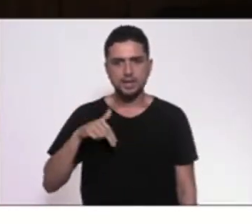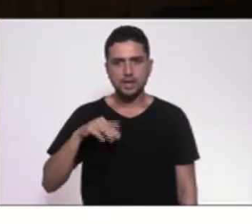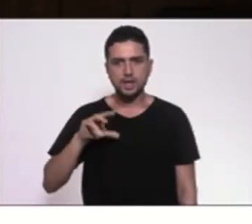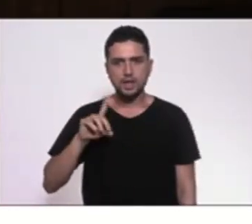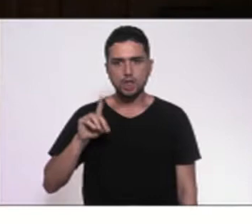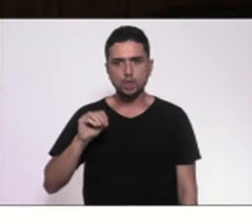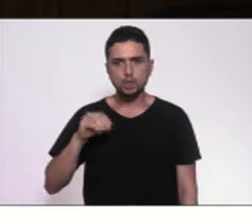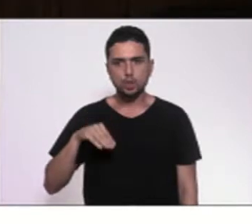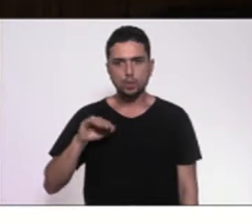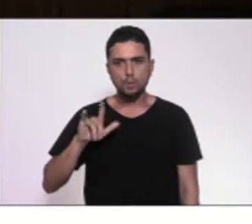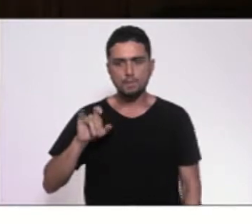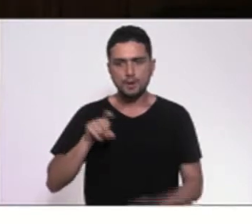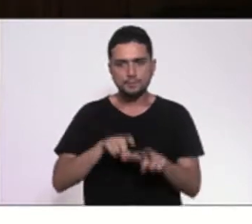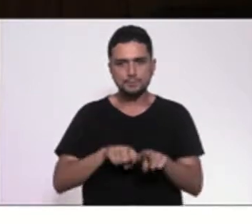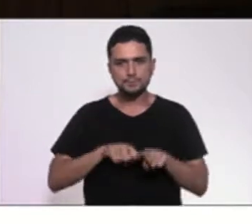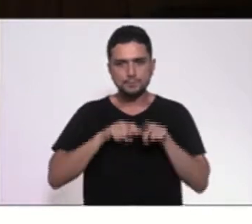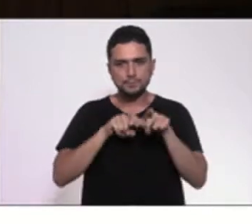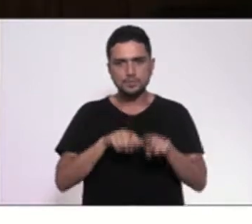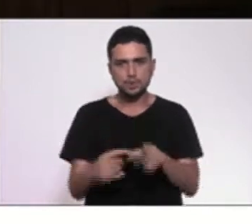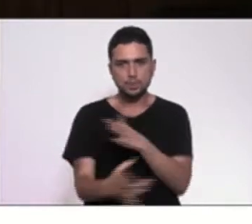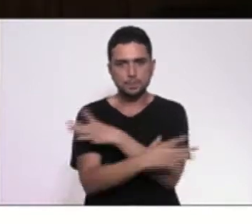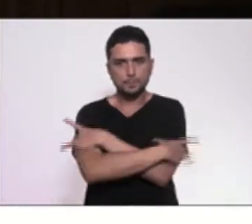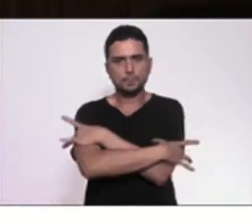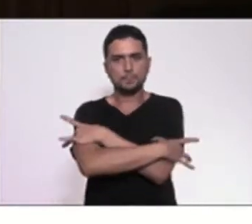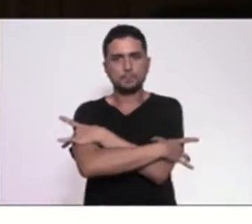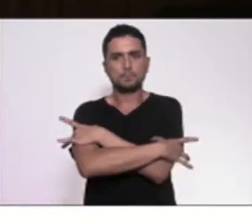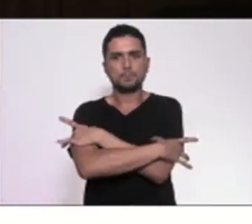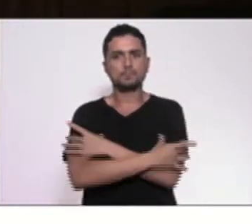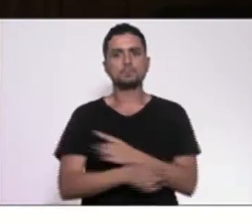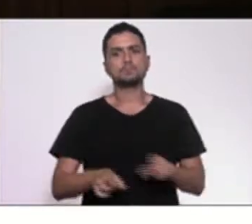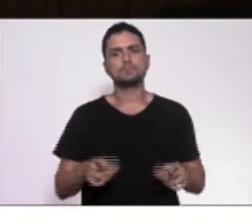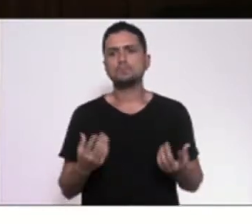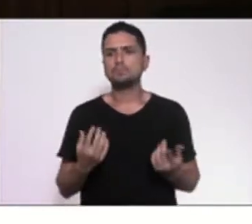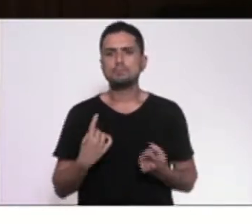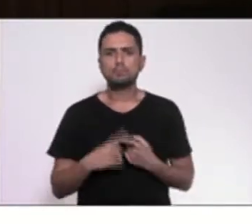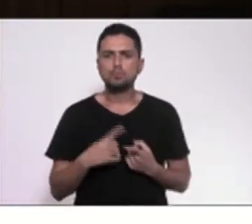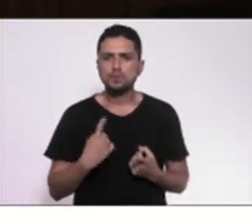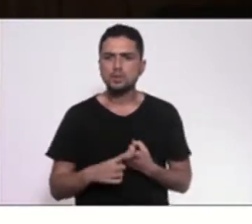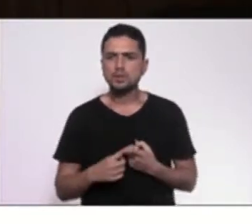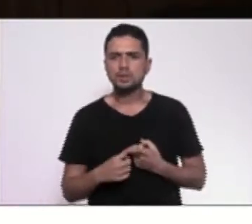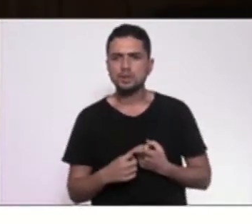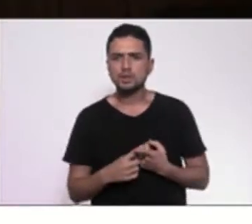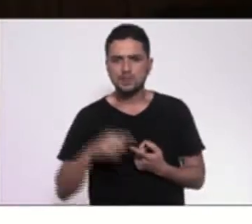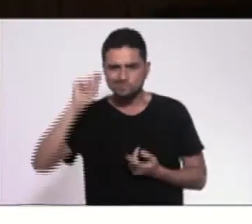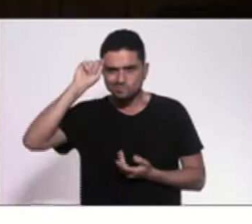e da umbanda? Pelo resquício